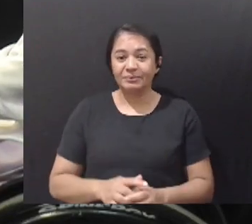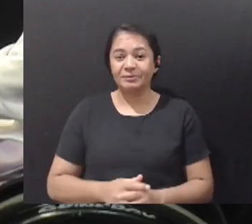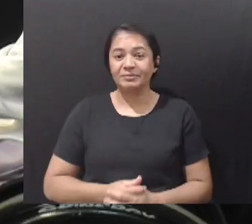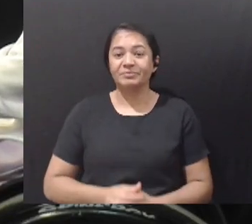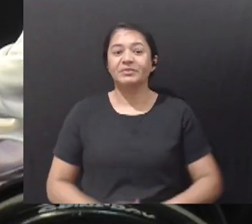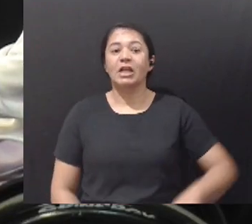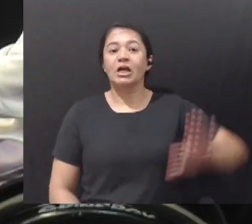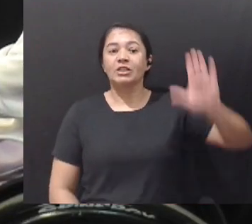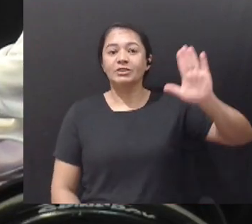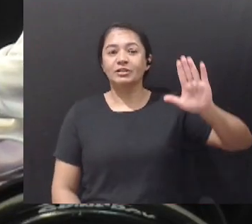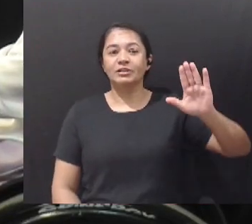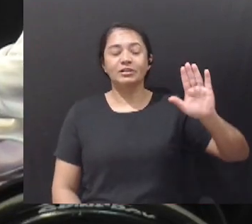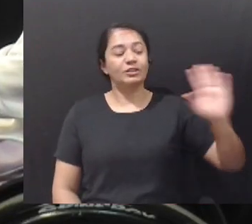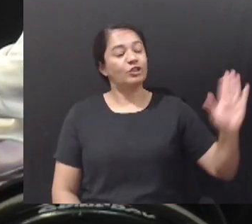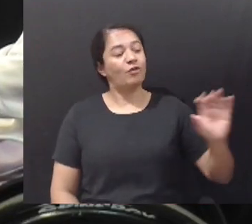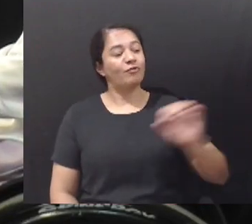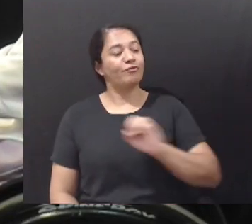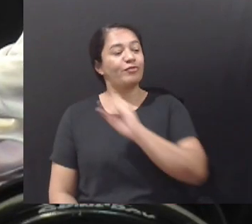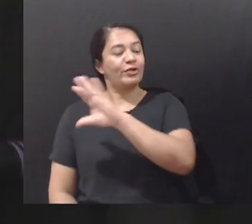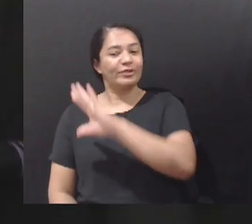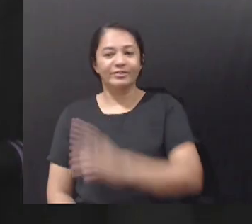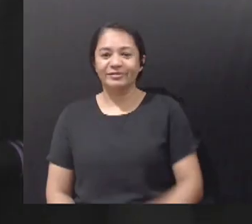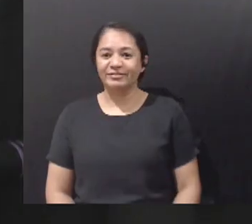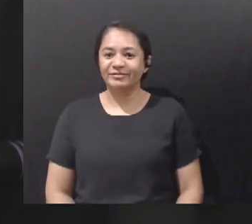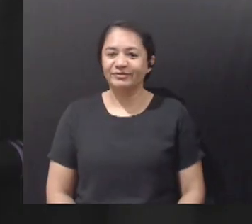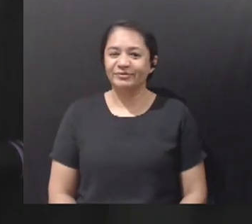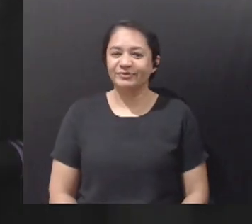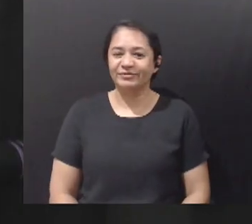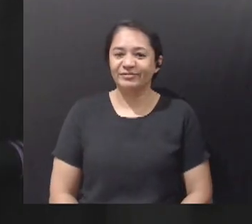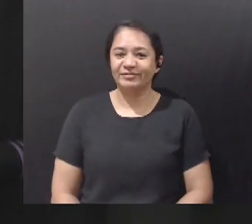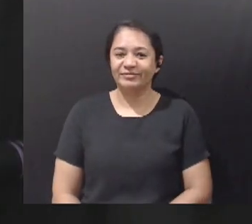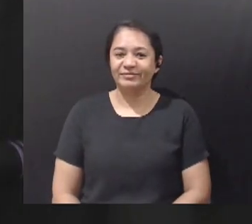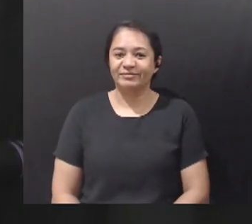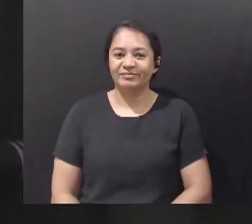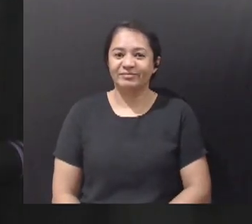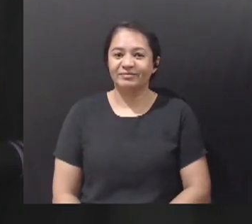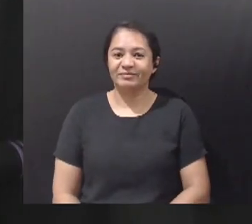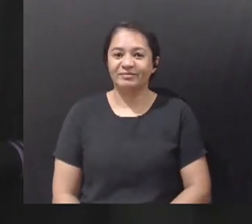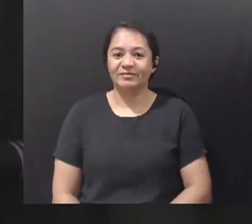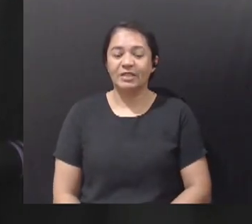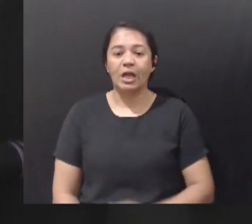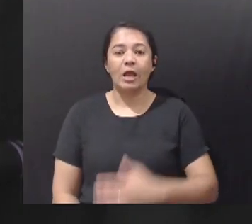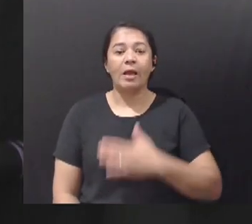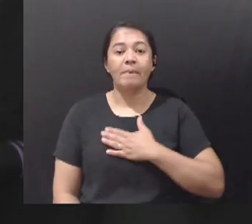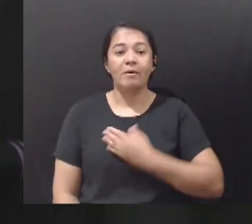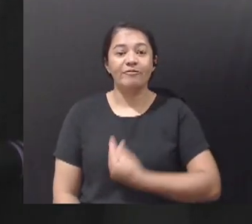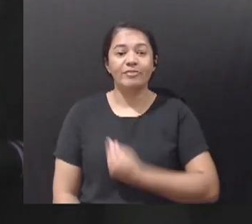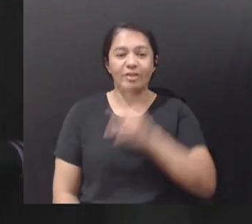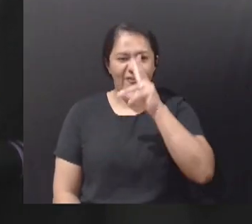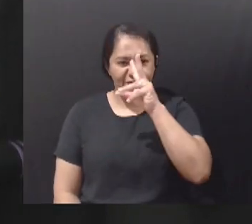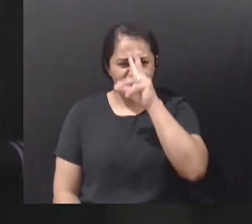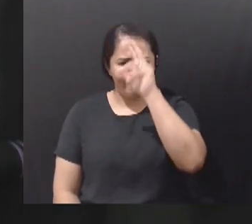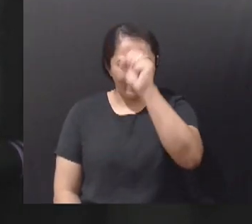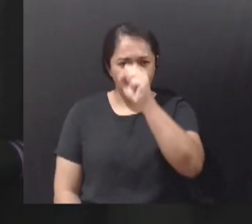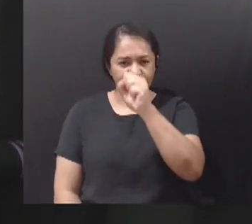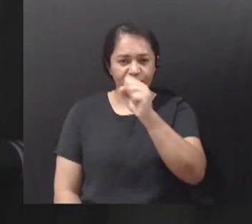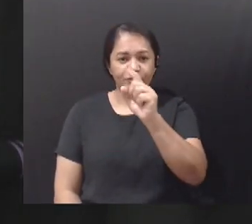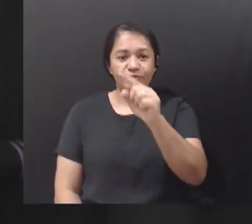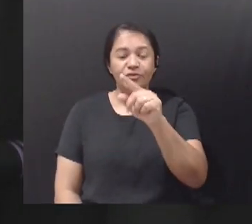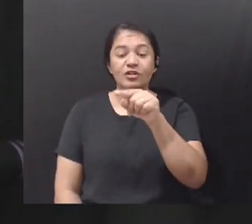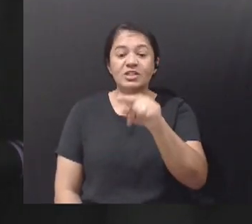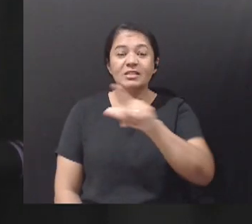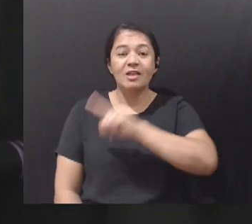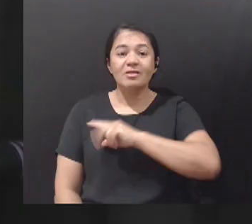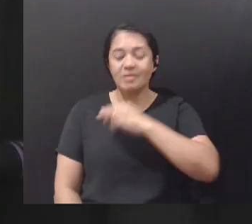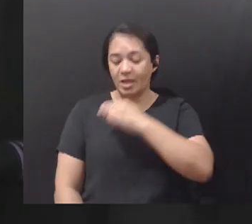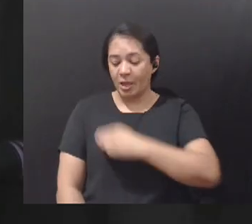fui. E aí, meu amor, aí para mim fica fortalecido que você tem missão para cumprir, fica fortalecido